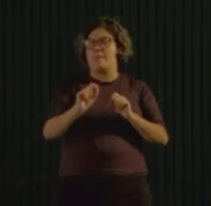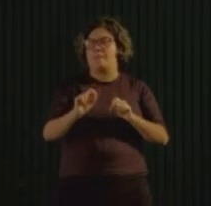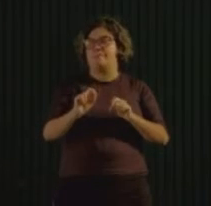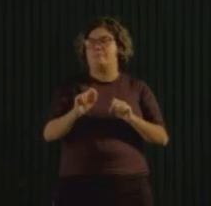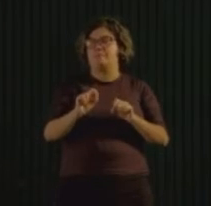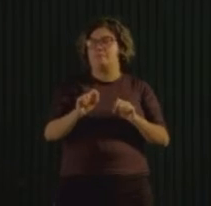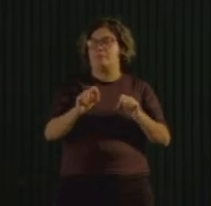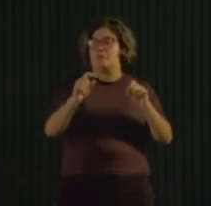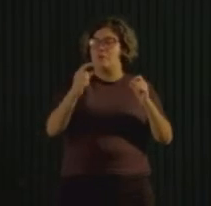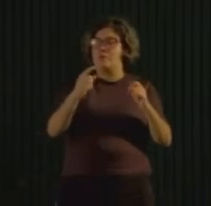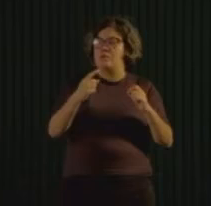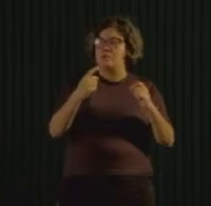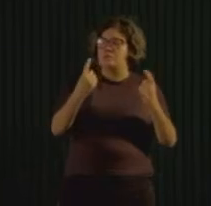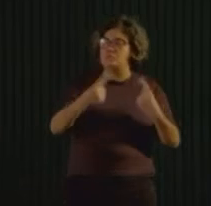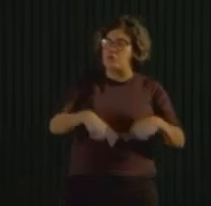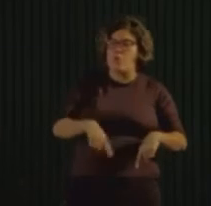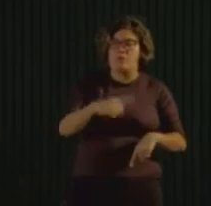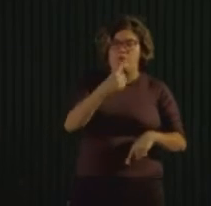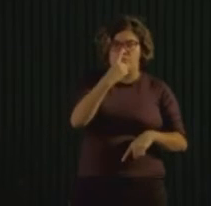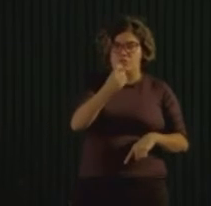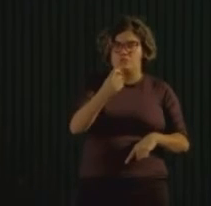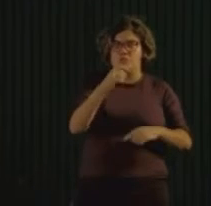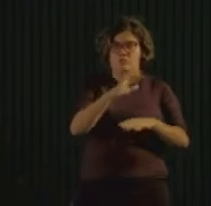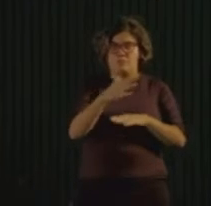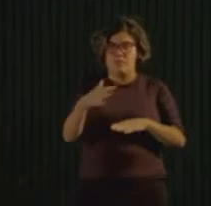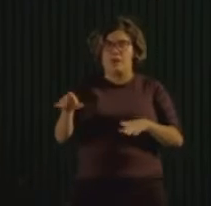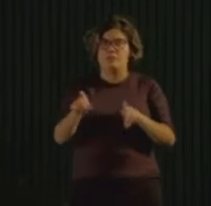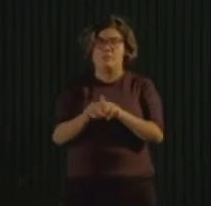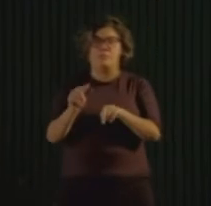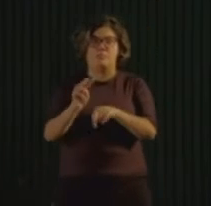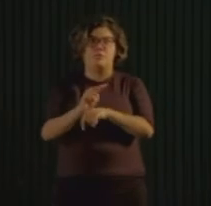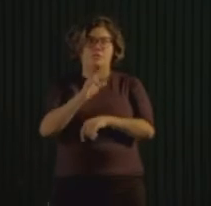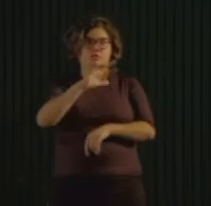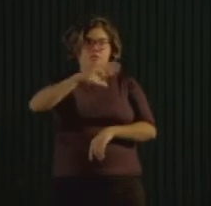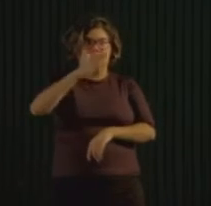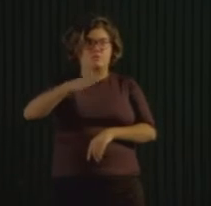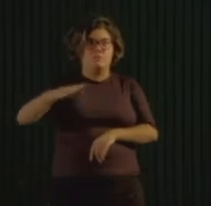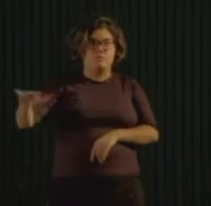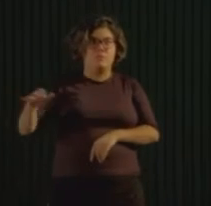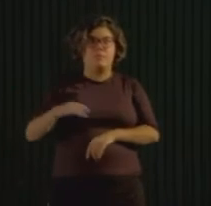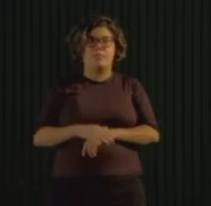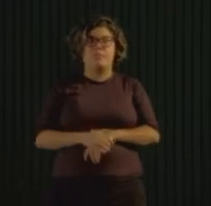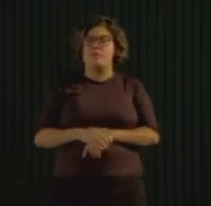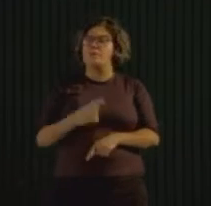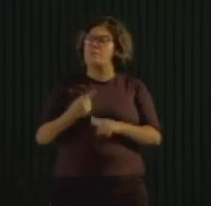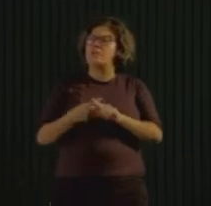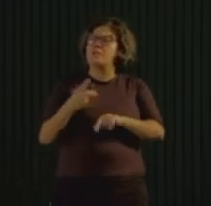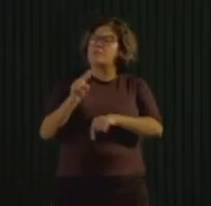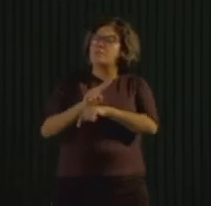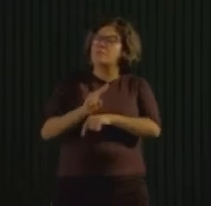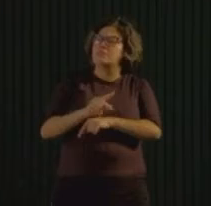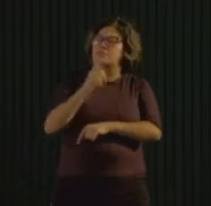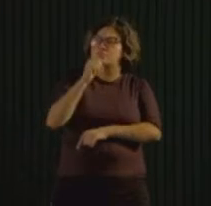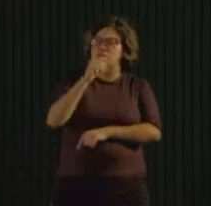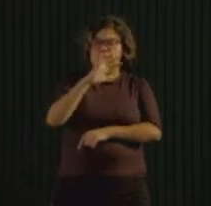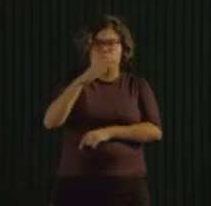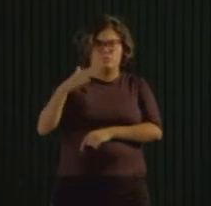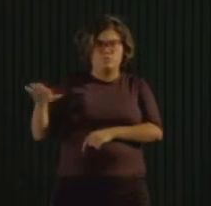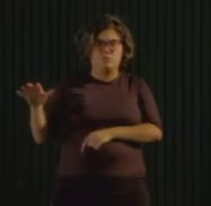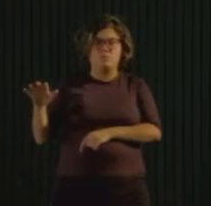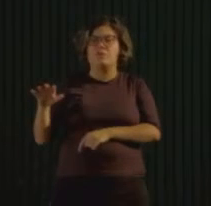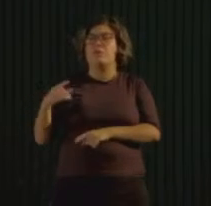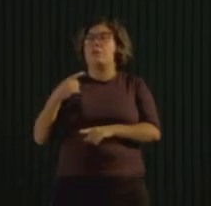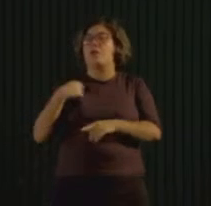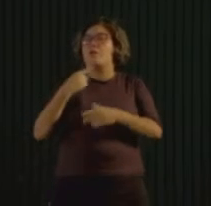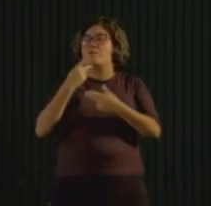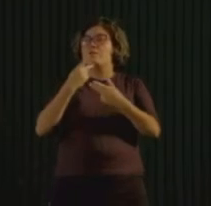Instituto é o combate ao lixo do mar e a proteção das ondas. E por que proteger o oceano? Na